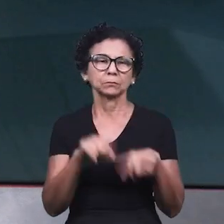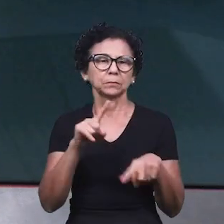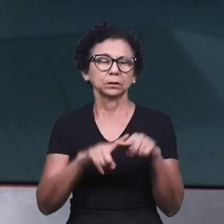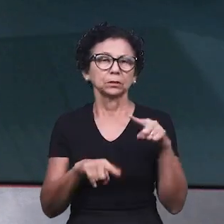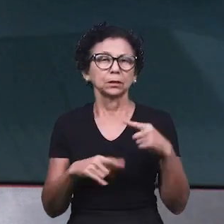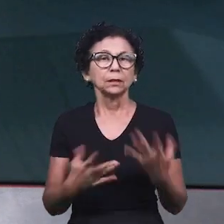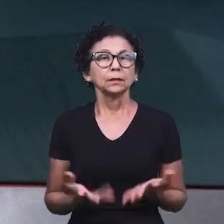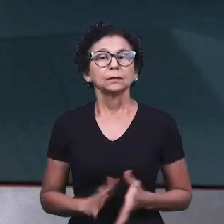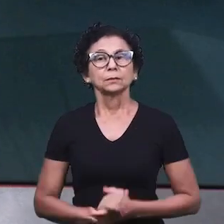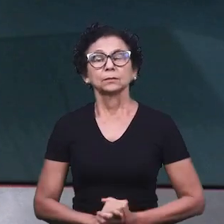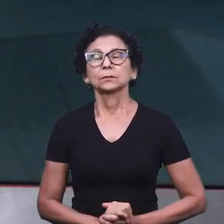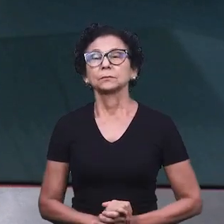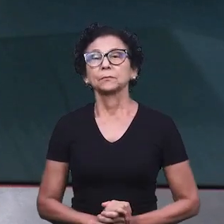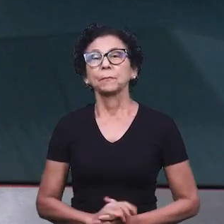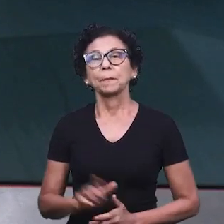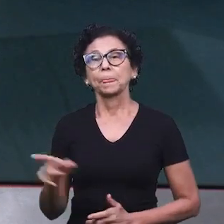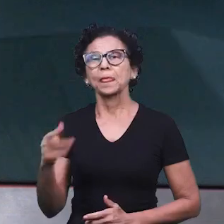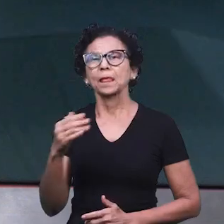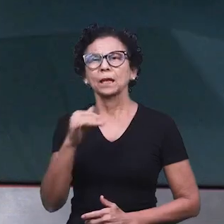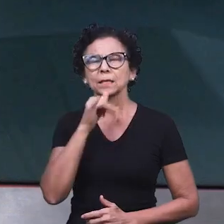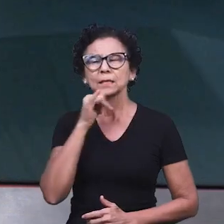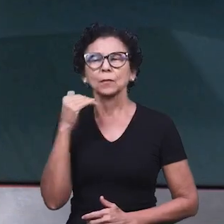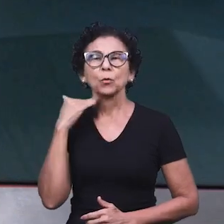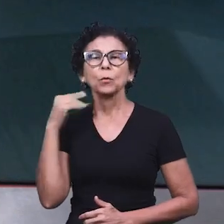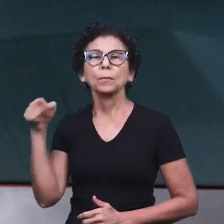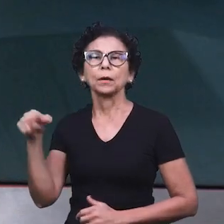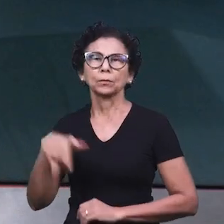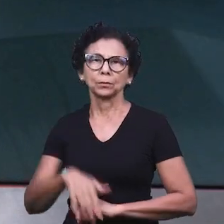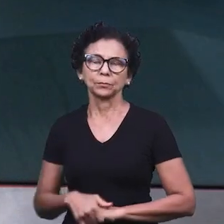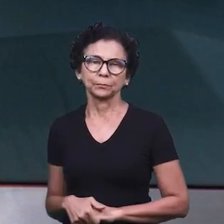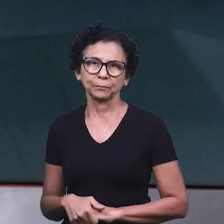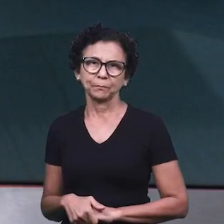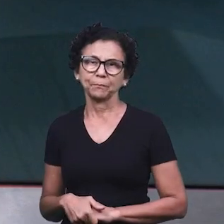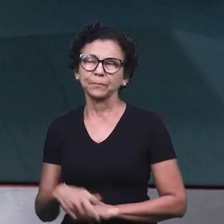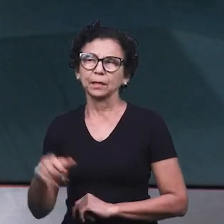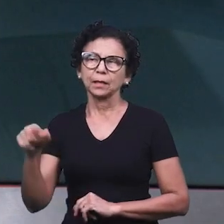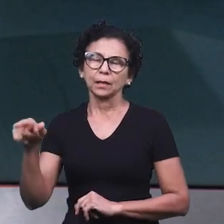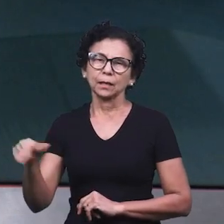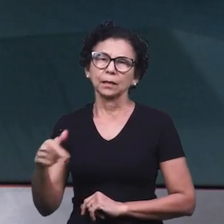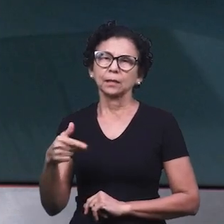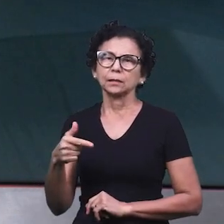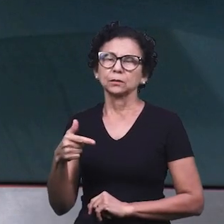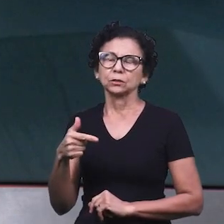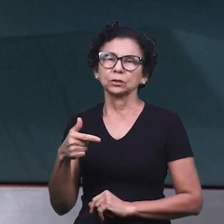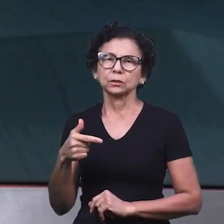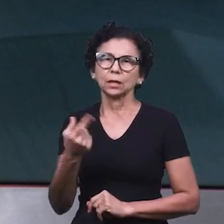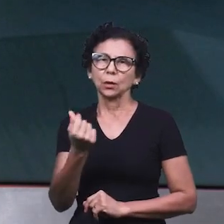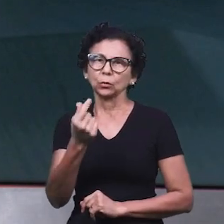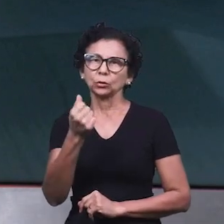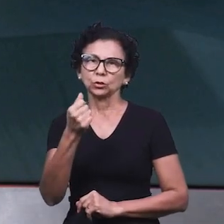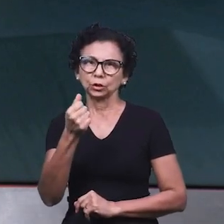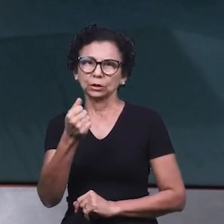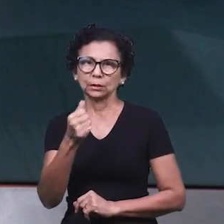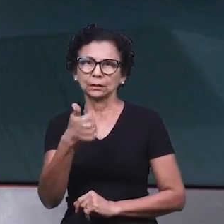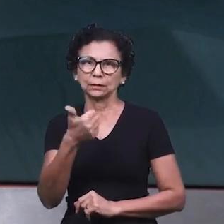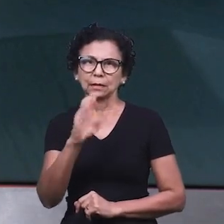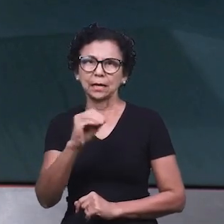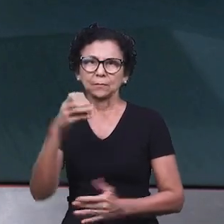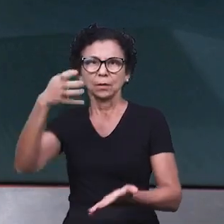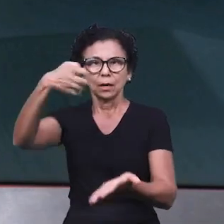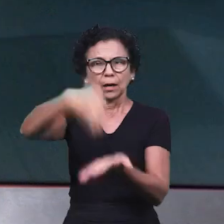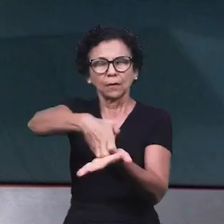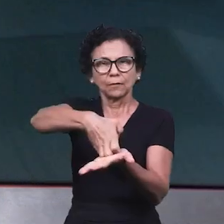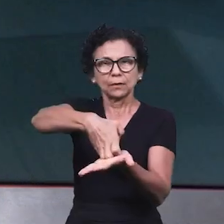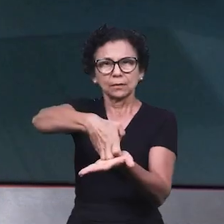que te vendeu, ele disponibiliza aquele dinheiro para você à vista, digamos